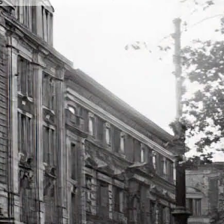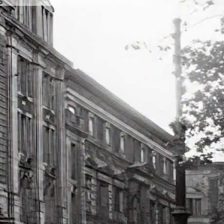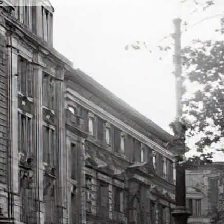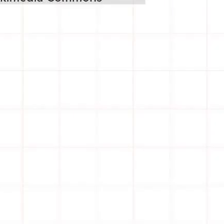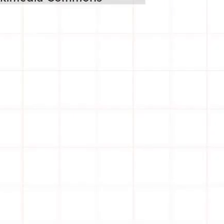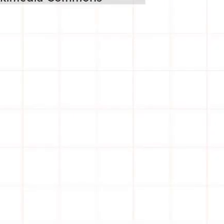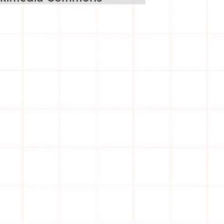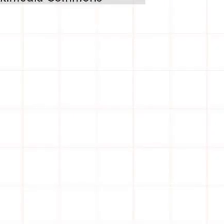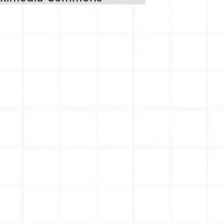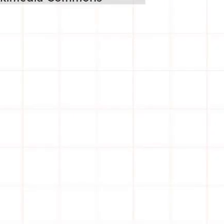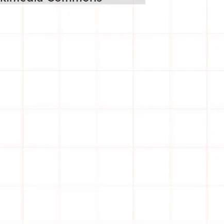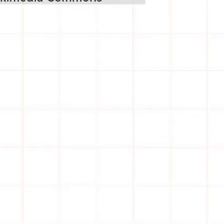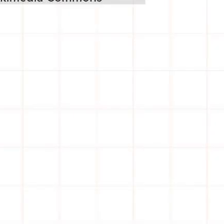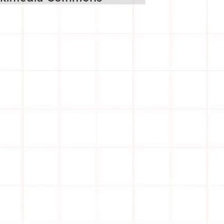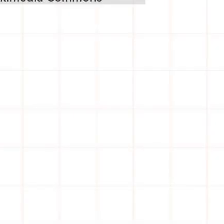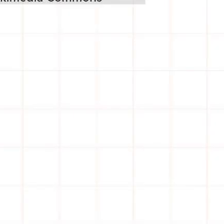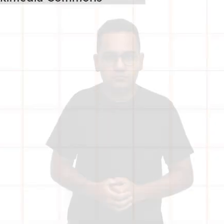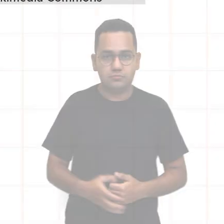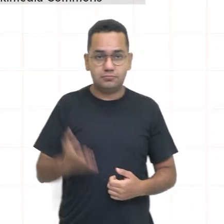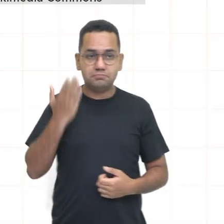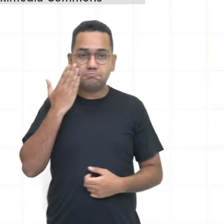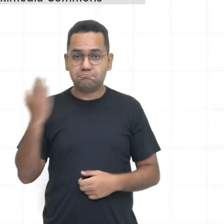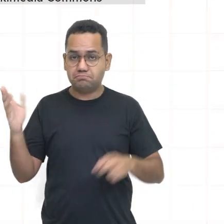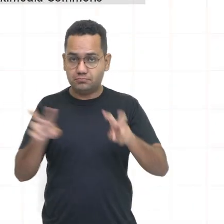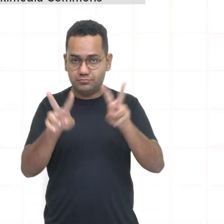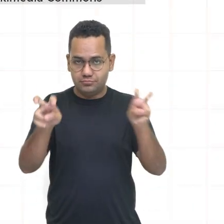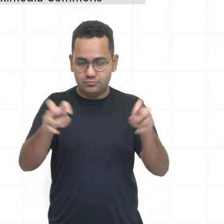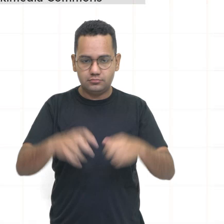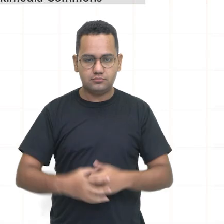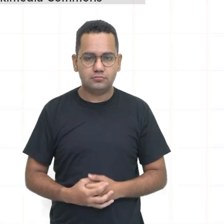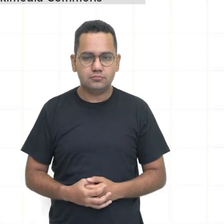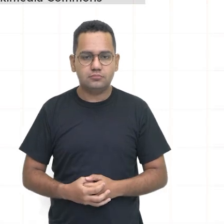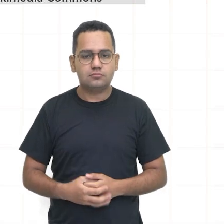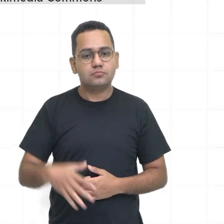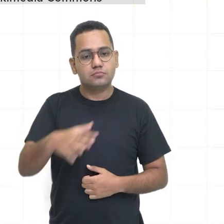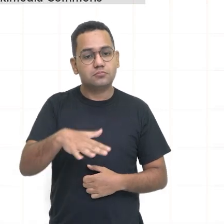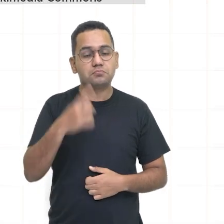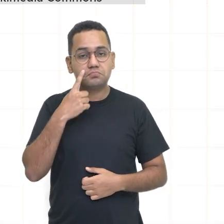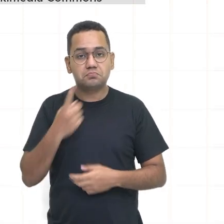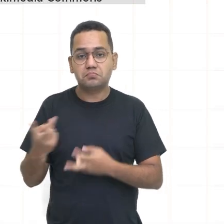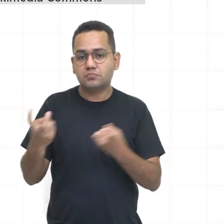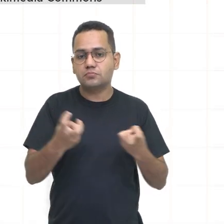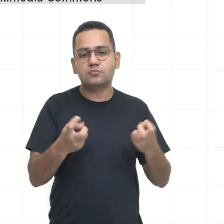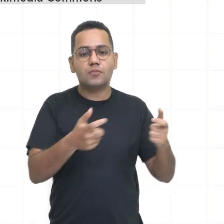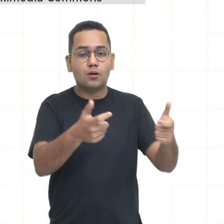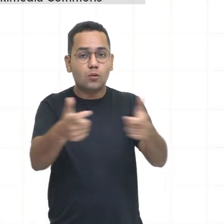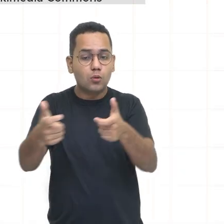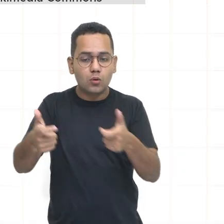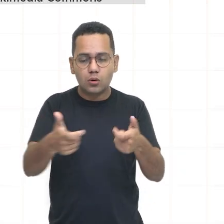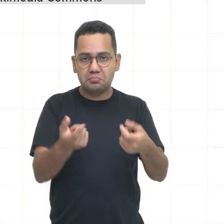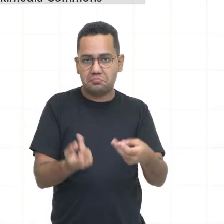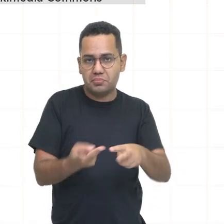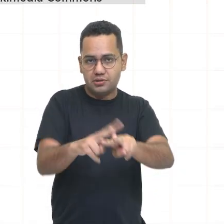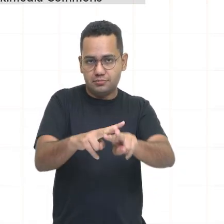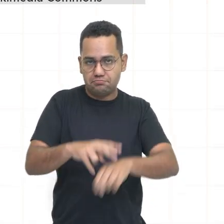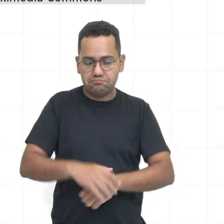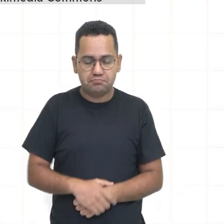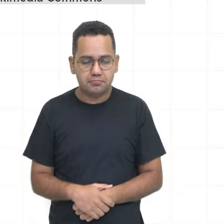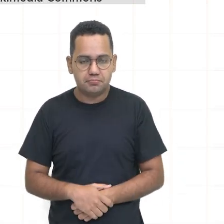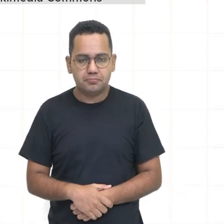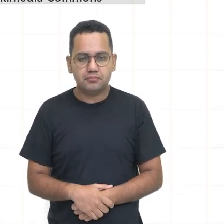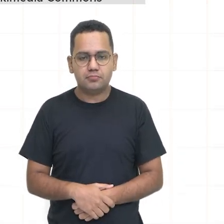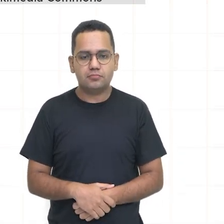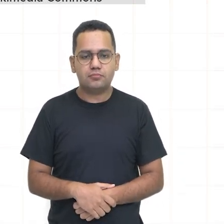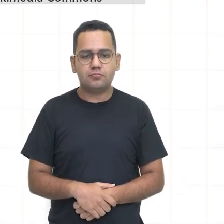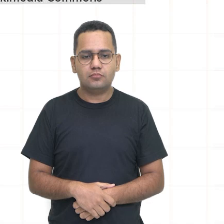métodos de repressão. Olhem só. Vamos observar os campos de concentração, que eram prisões,